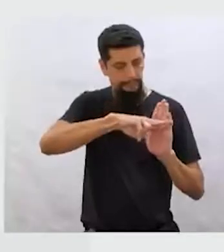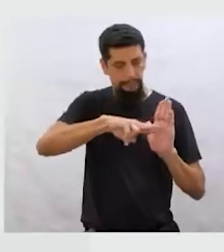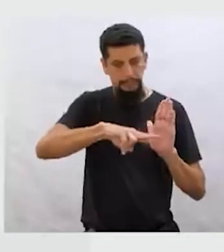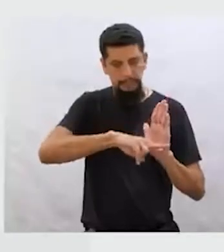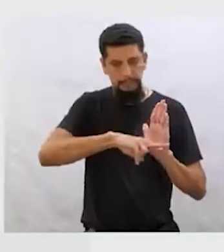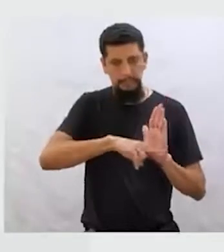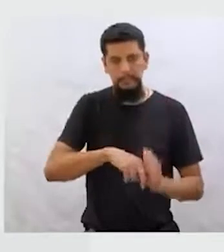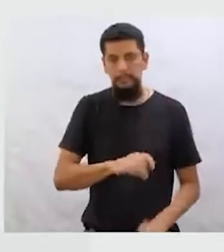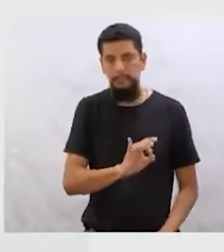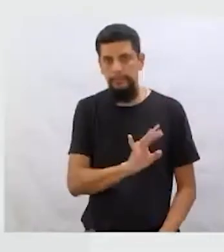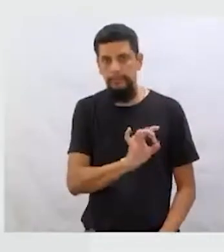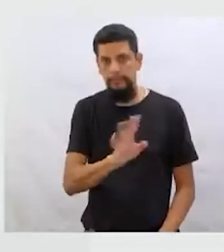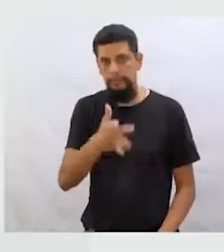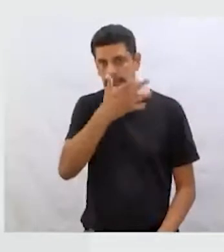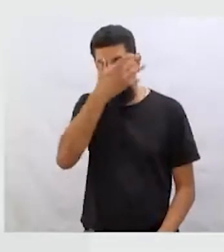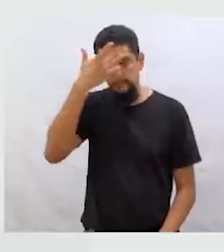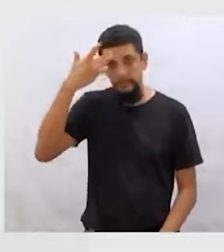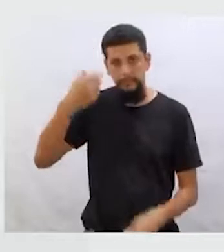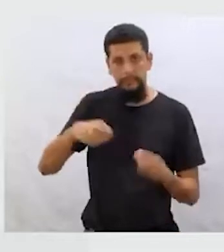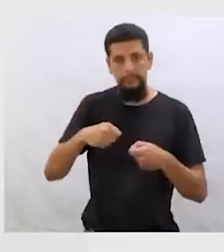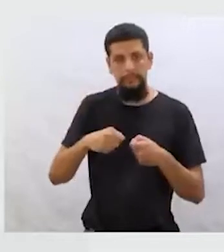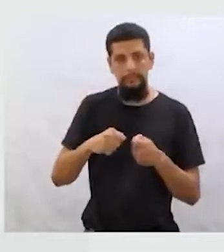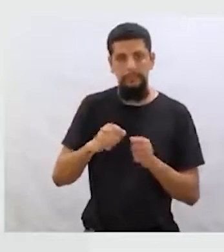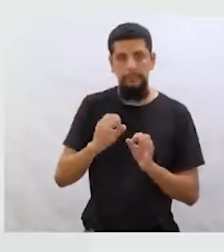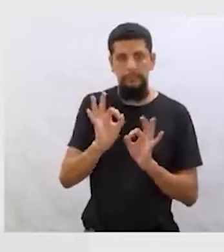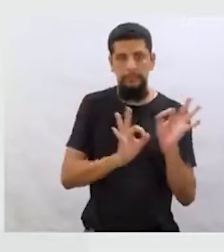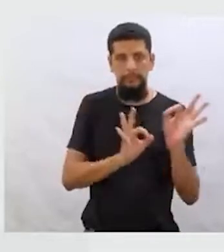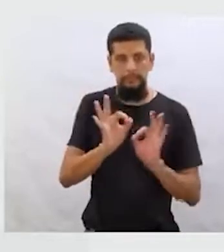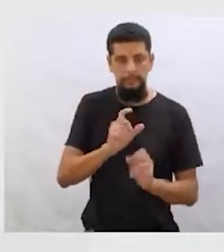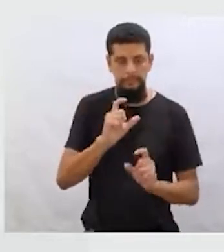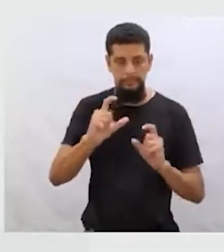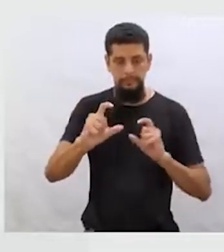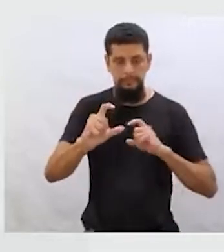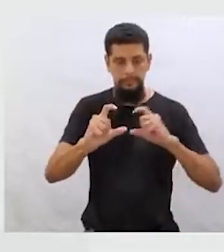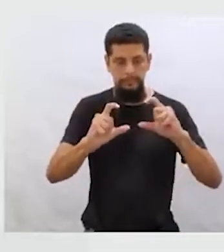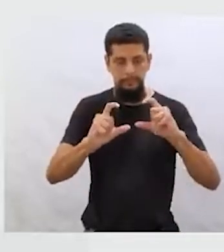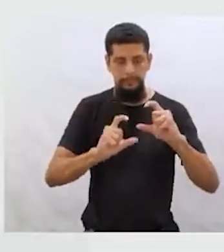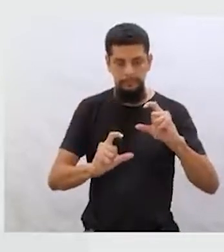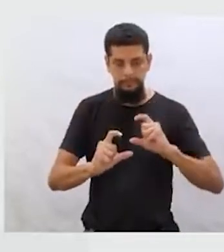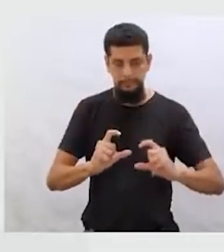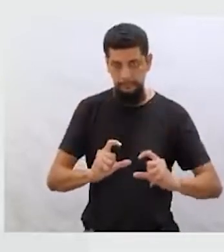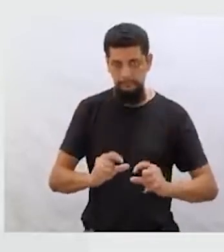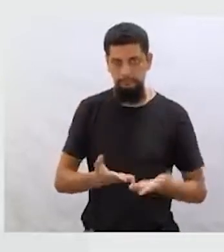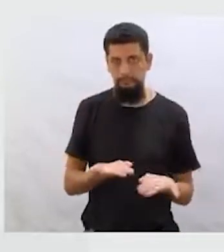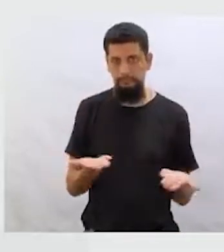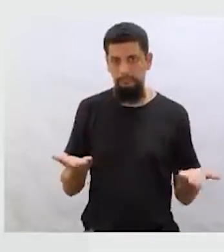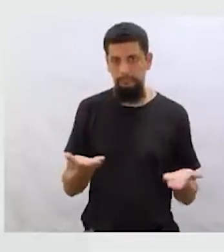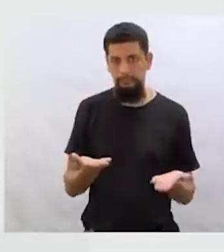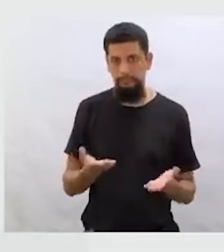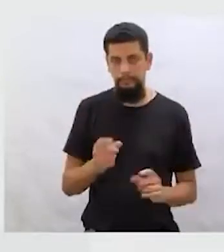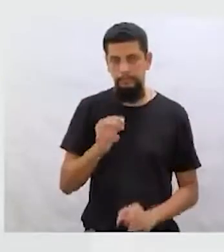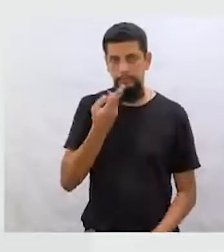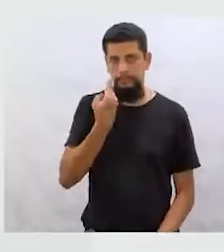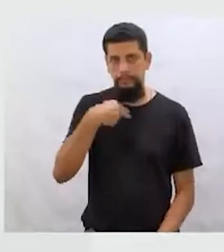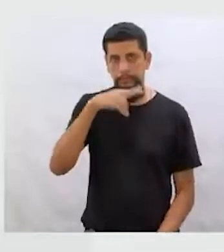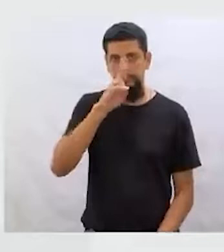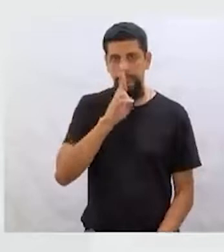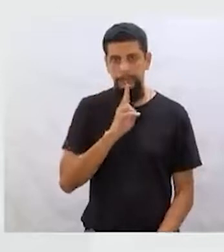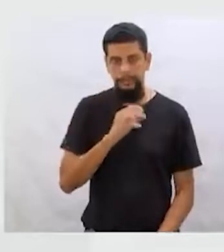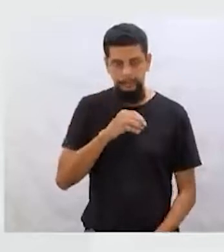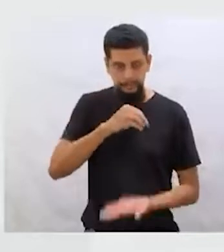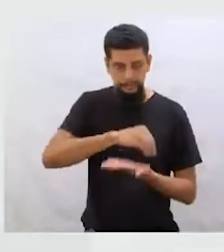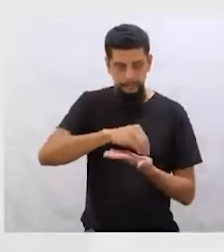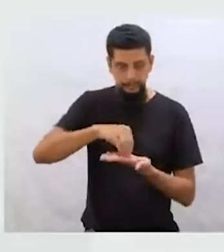só. Cada participante deverá separar suas fichas, então cada um tem as fichas, os palitos